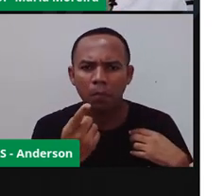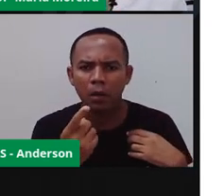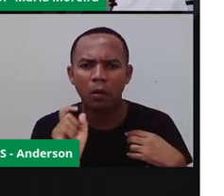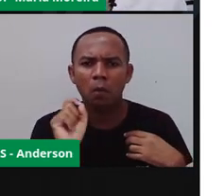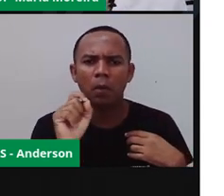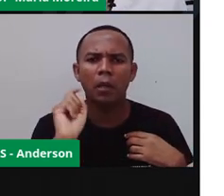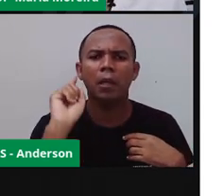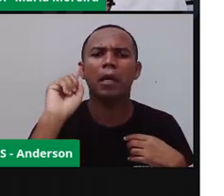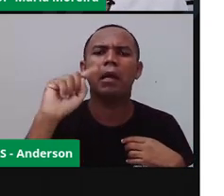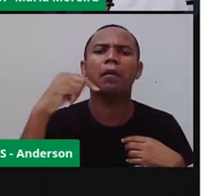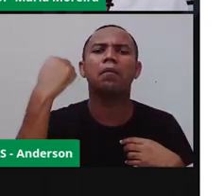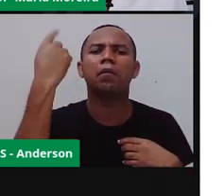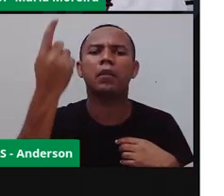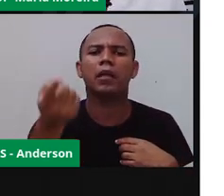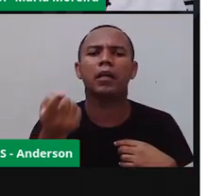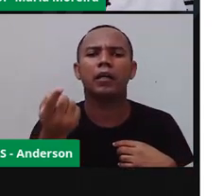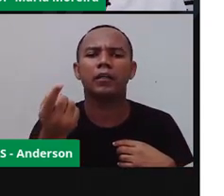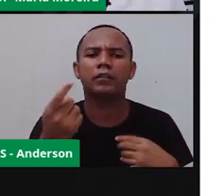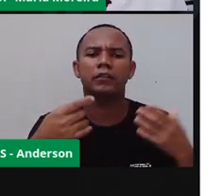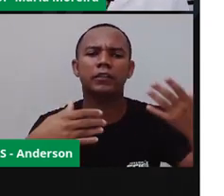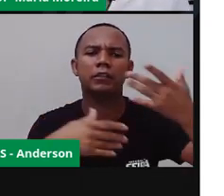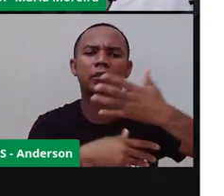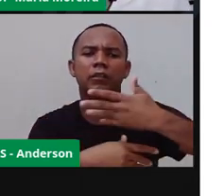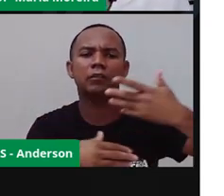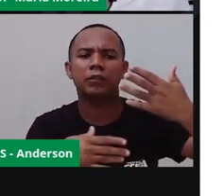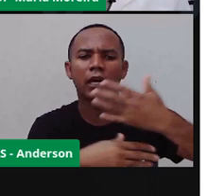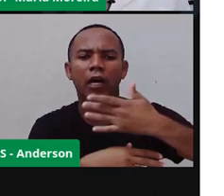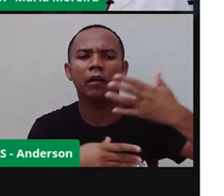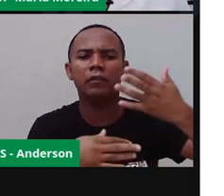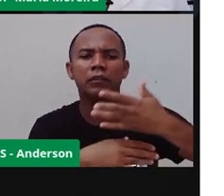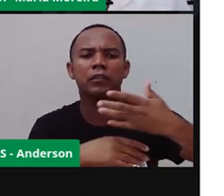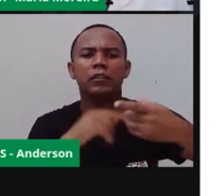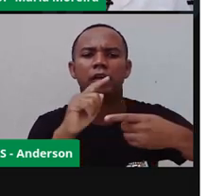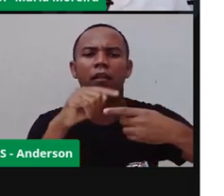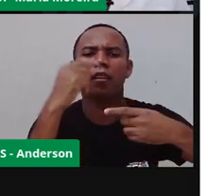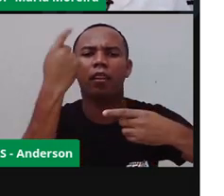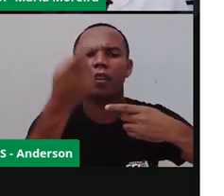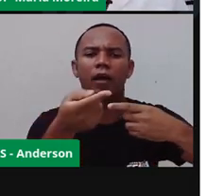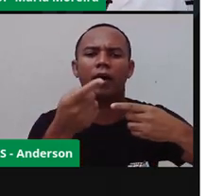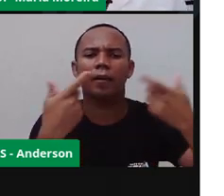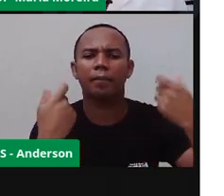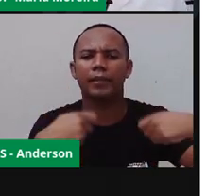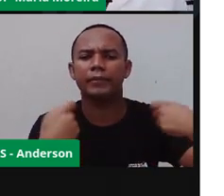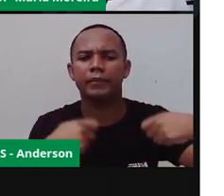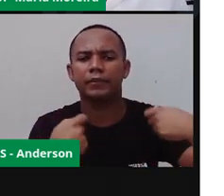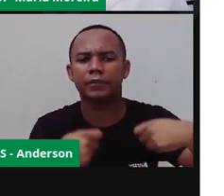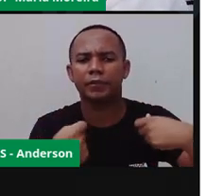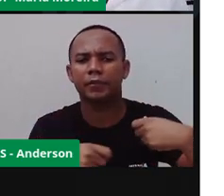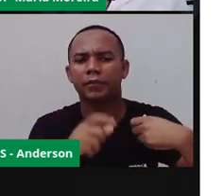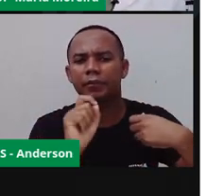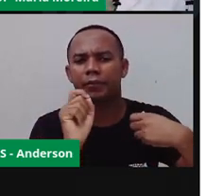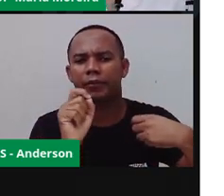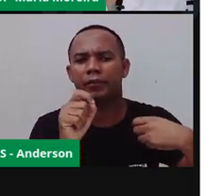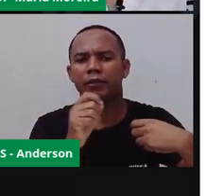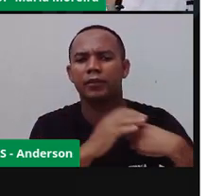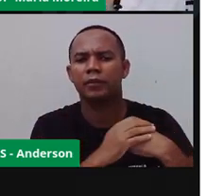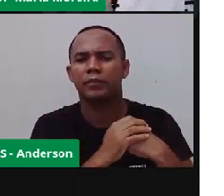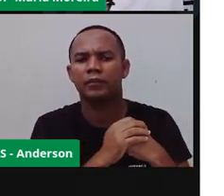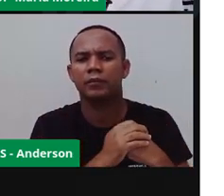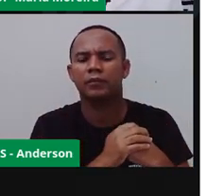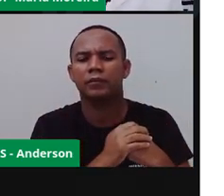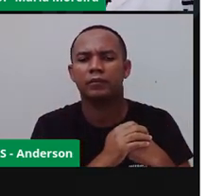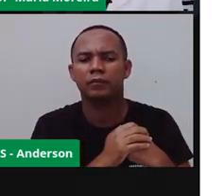está lá atrás, né? Uma cidade grande. Para essa cidade grande surgir, precisou o quê? Ó,